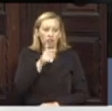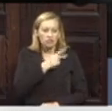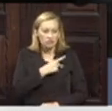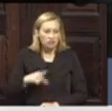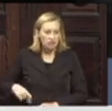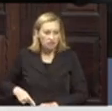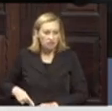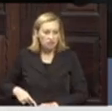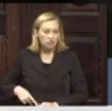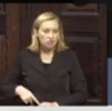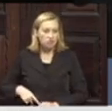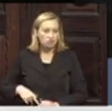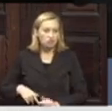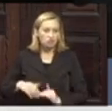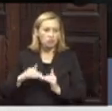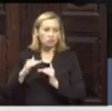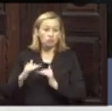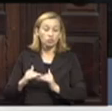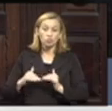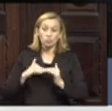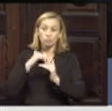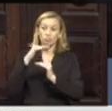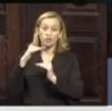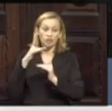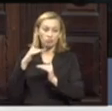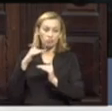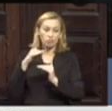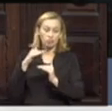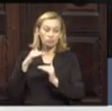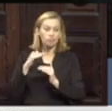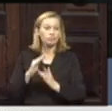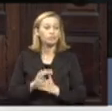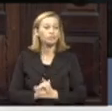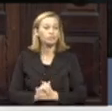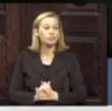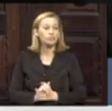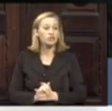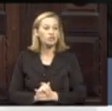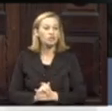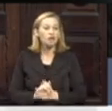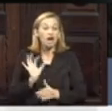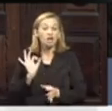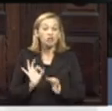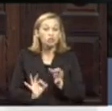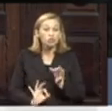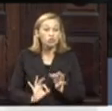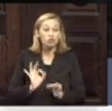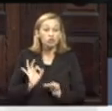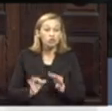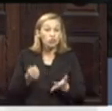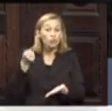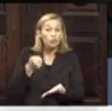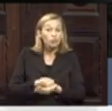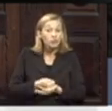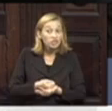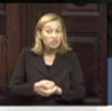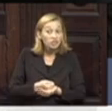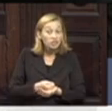que podem aprovar ou rejeitar a indicação feita. Esse é o processo legislativo. Agora, o que